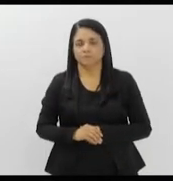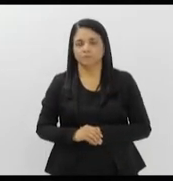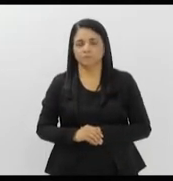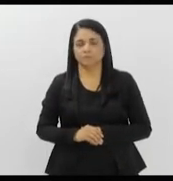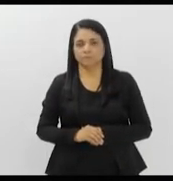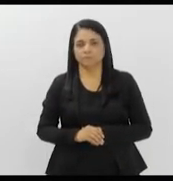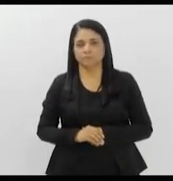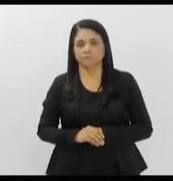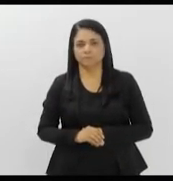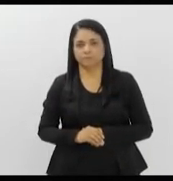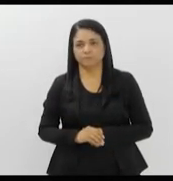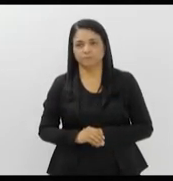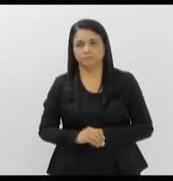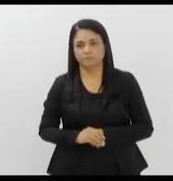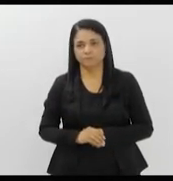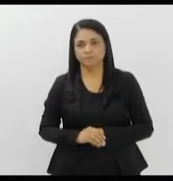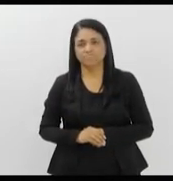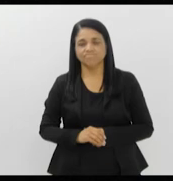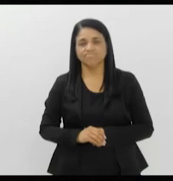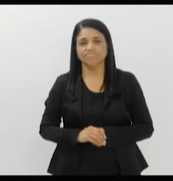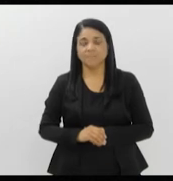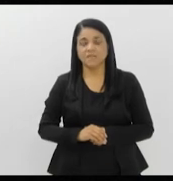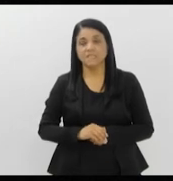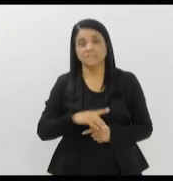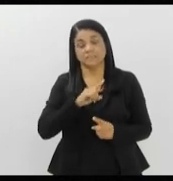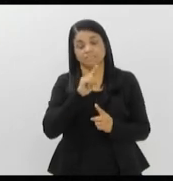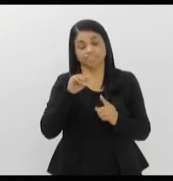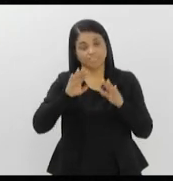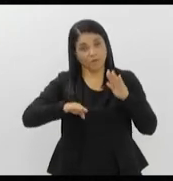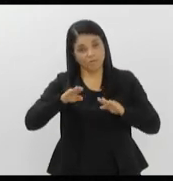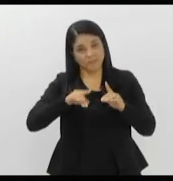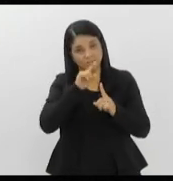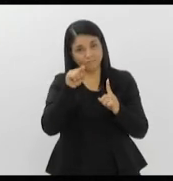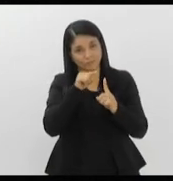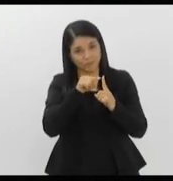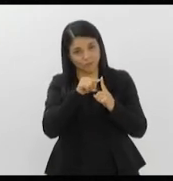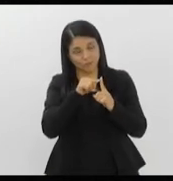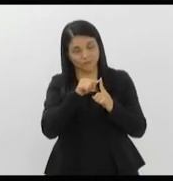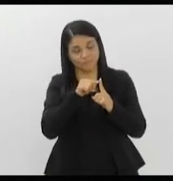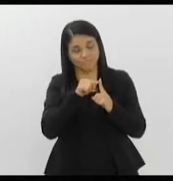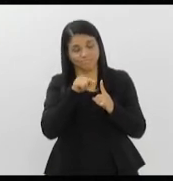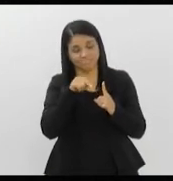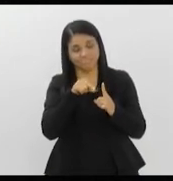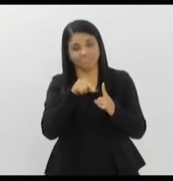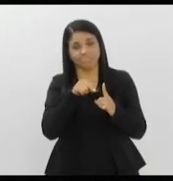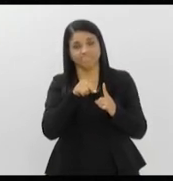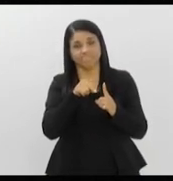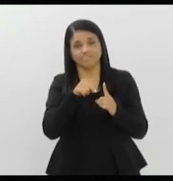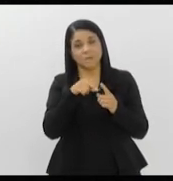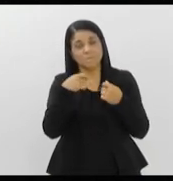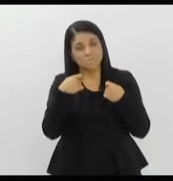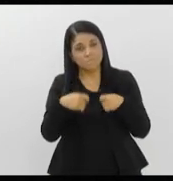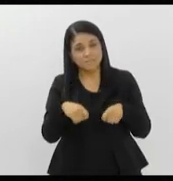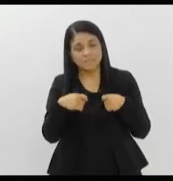Talvez seja esse o ponto nevrálgico que precisa